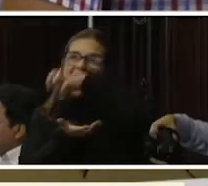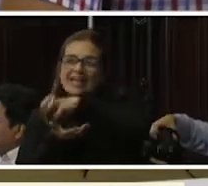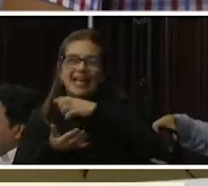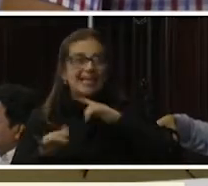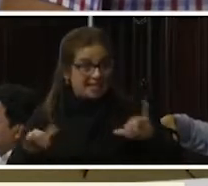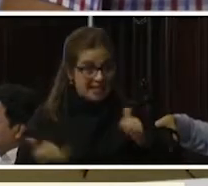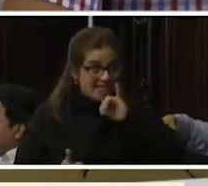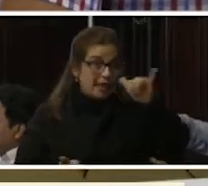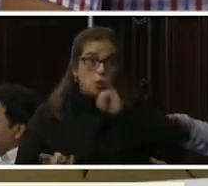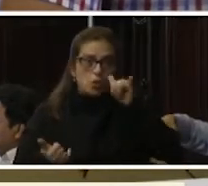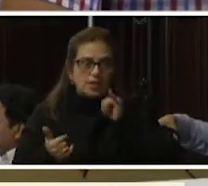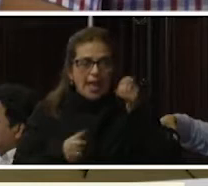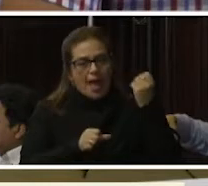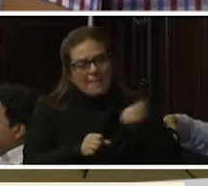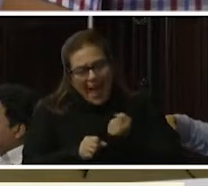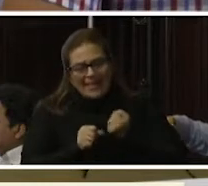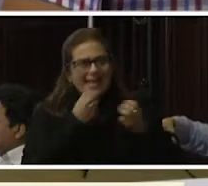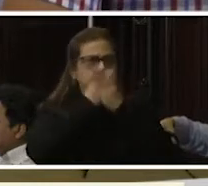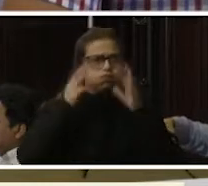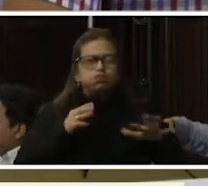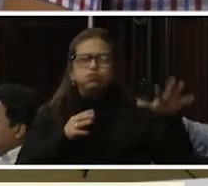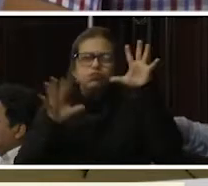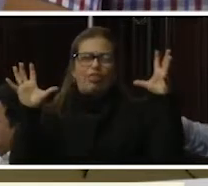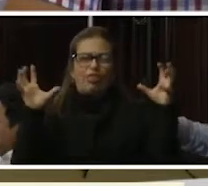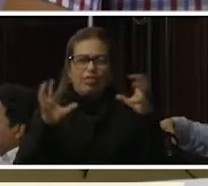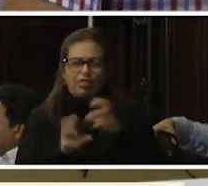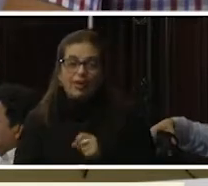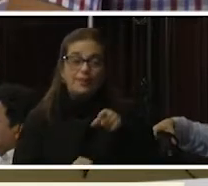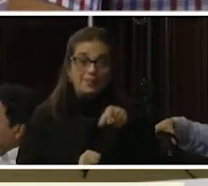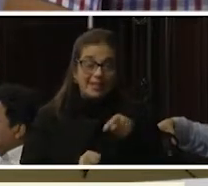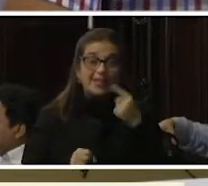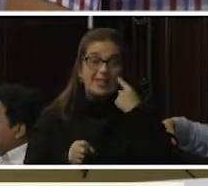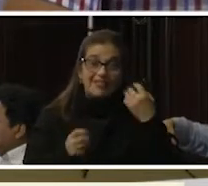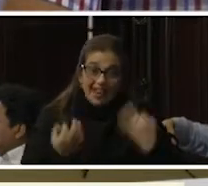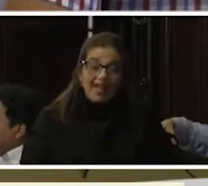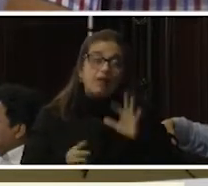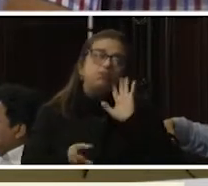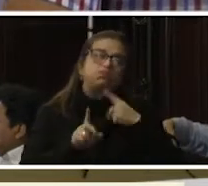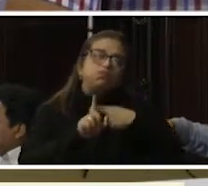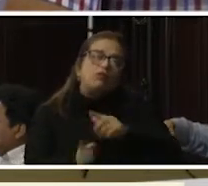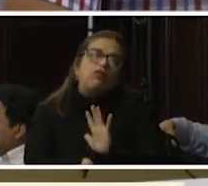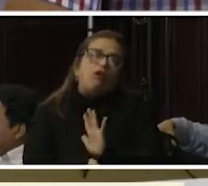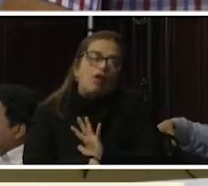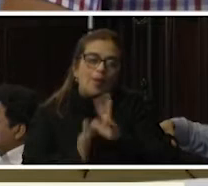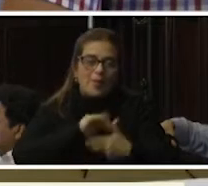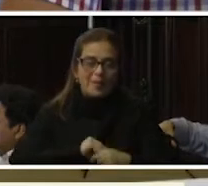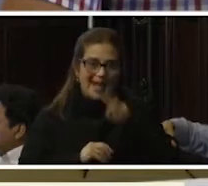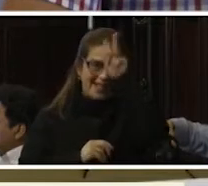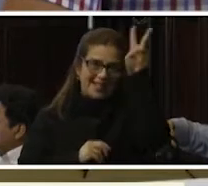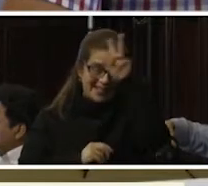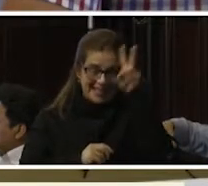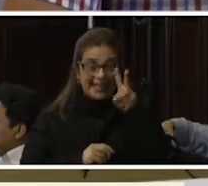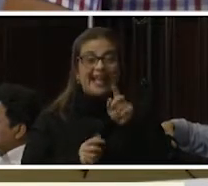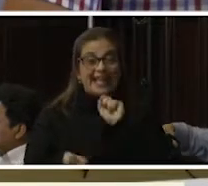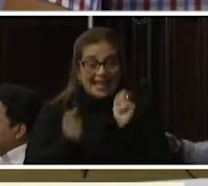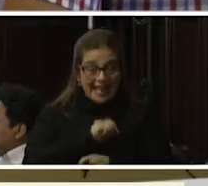denúncias de genocídio, a exemplo da base Jandiatuba da terra indígena Vale do Javari e da Serra da Estrutura na